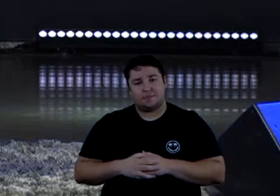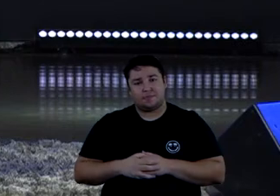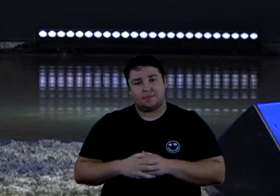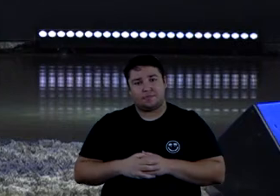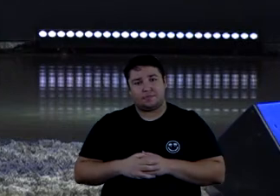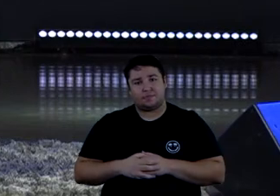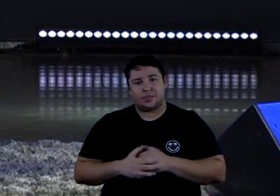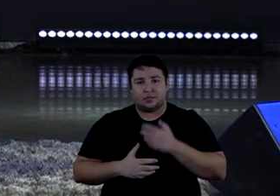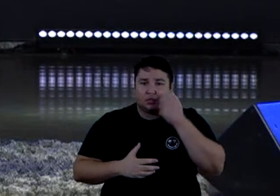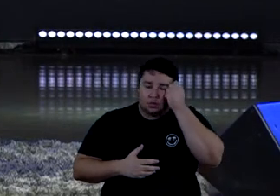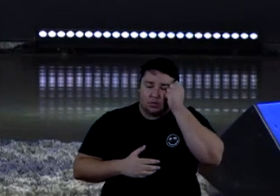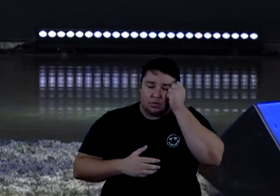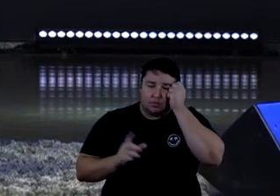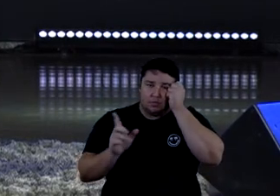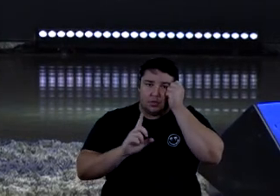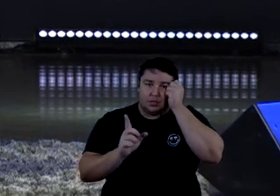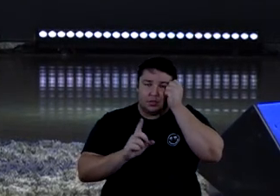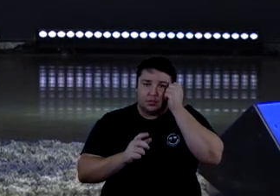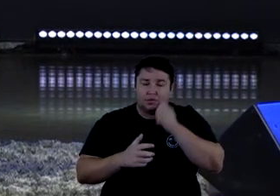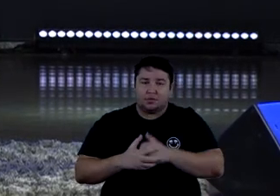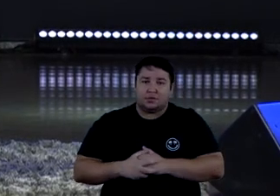não durma,